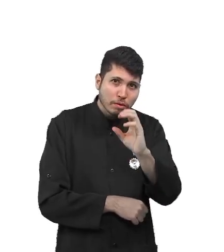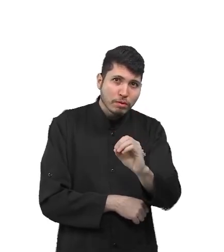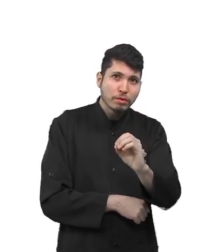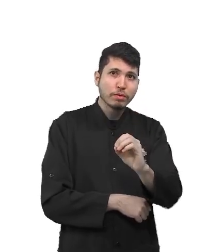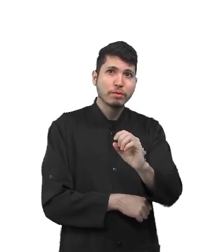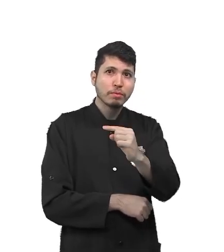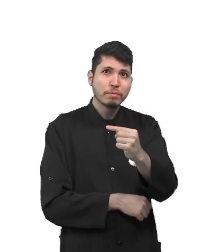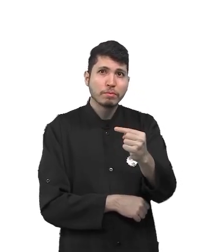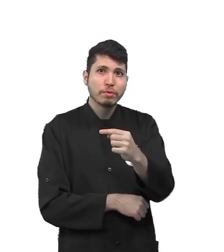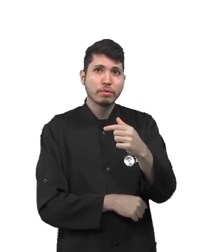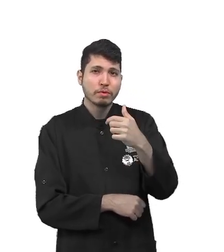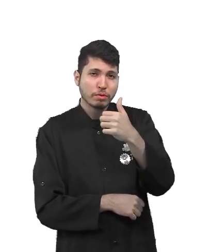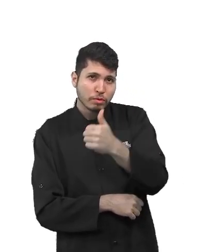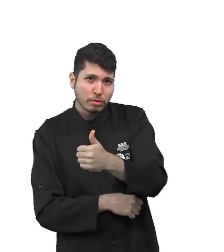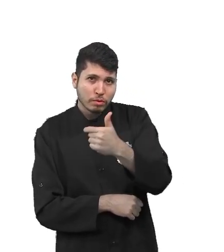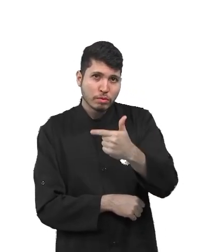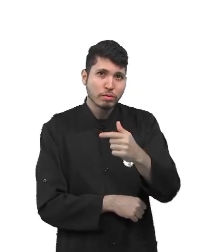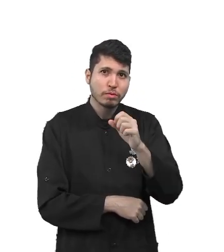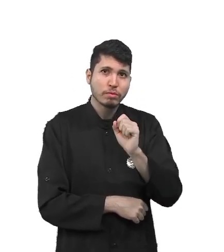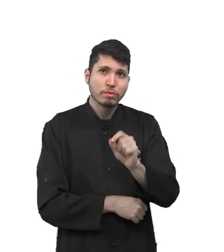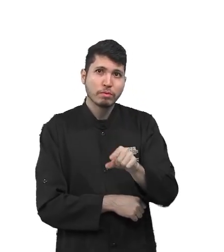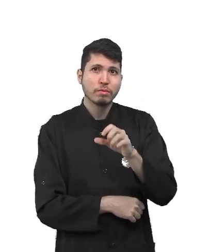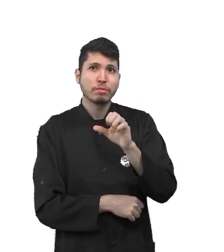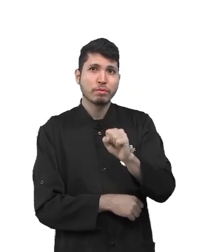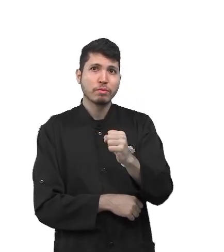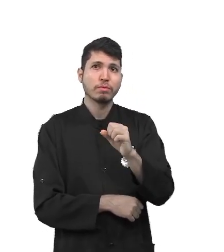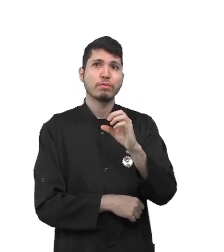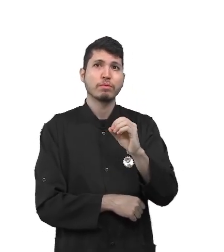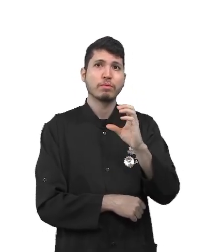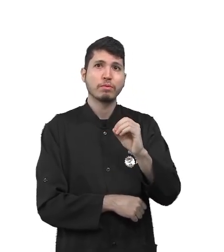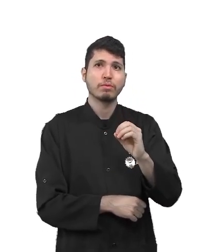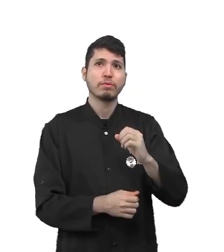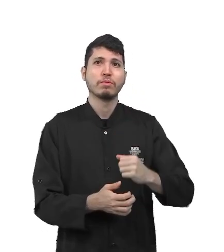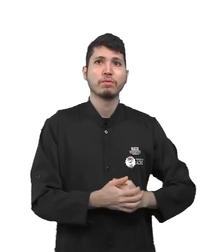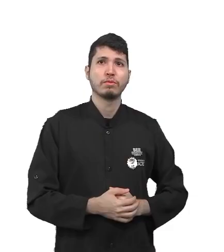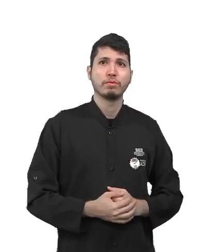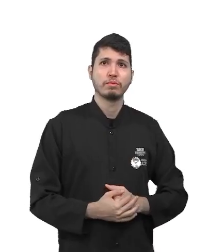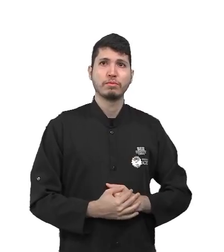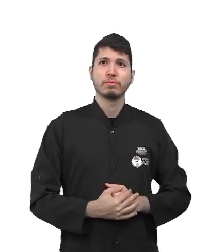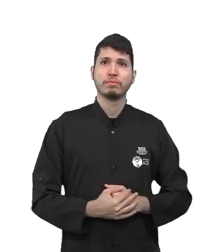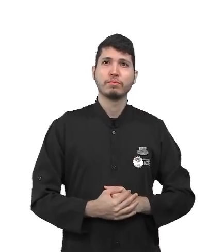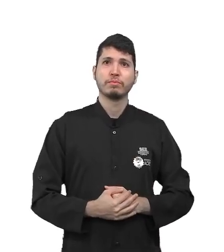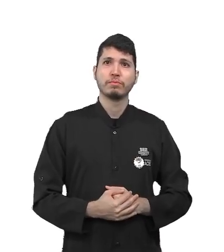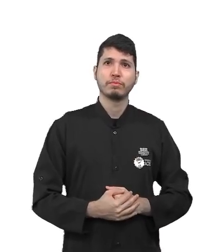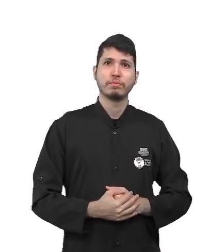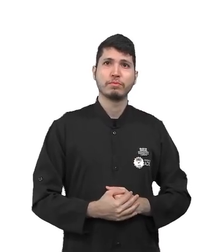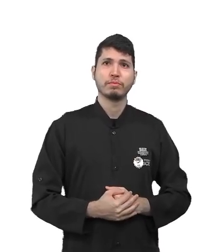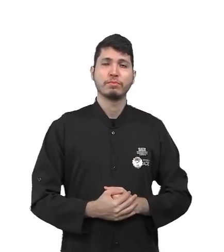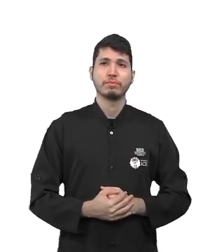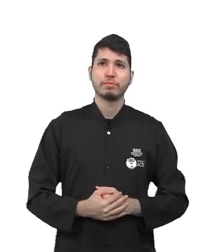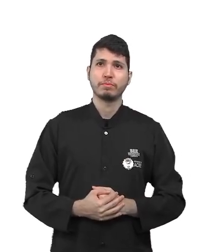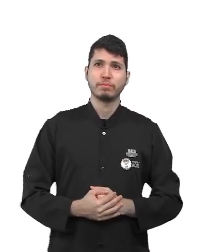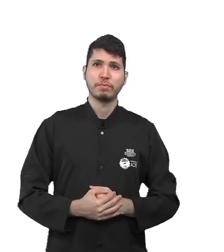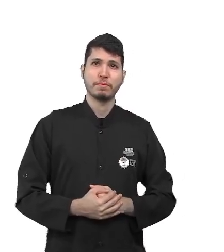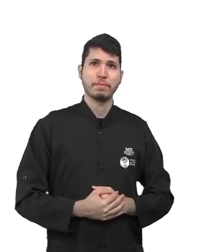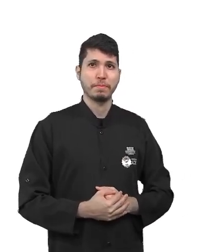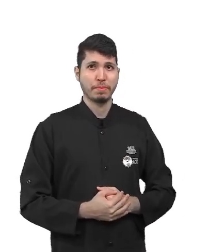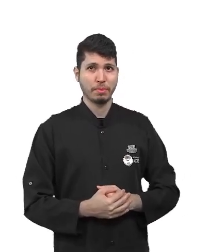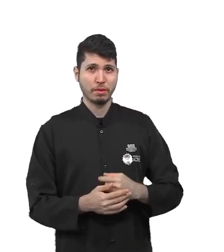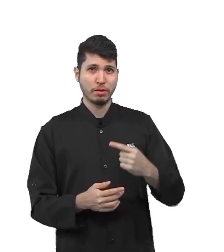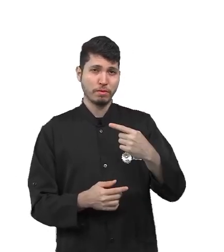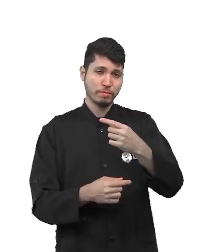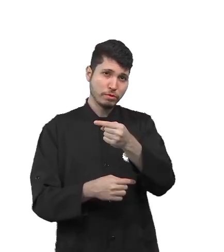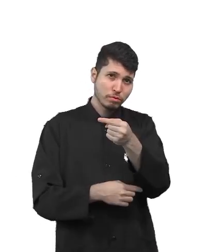positivo. Eu tenho aqui 4 vezes 2 dá 8, 8 vezes 1.600 vai dar 12.800. Ao subtrair